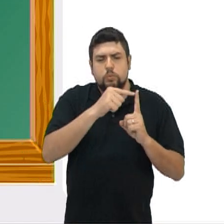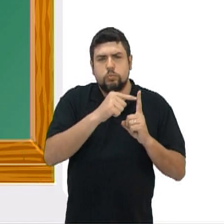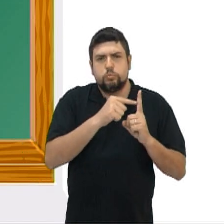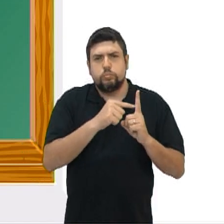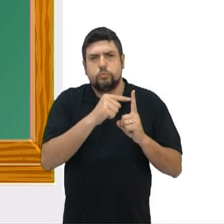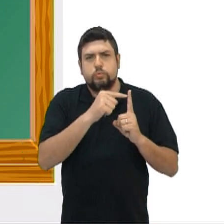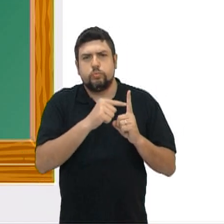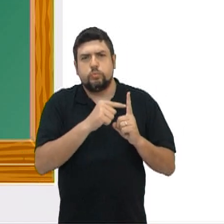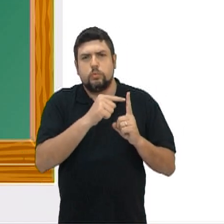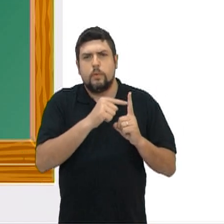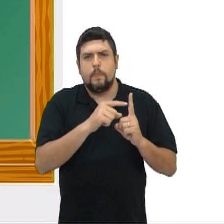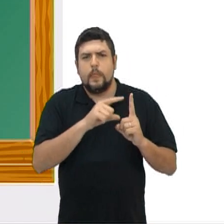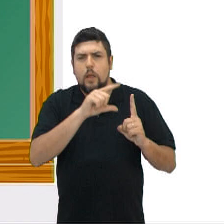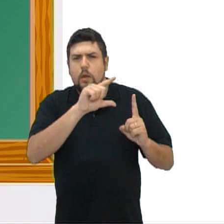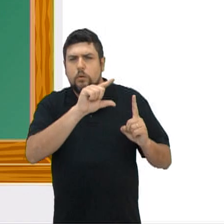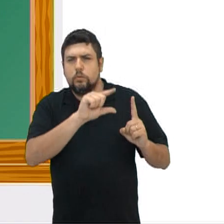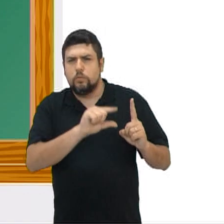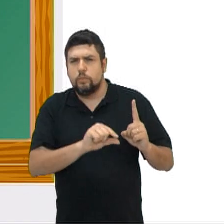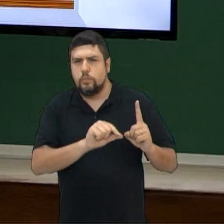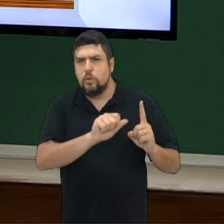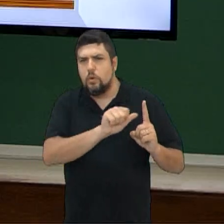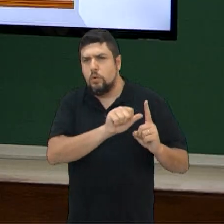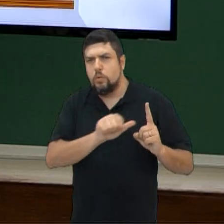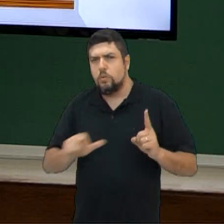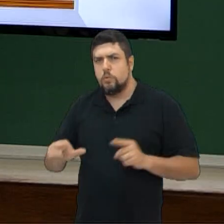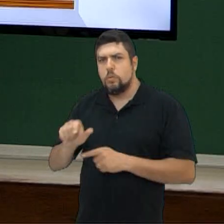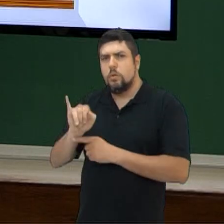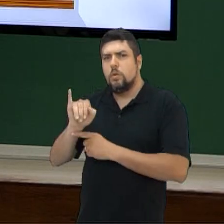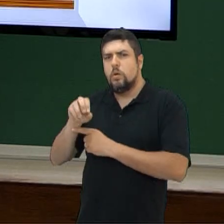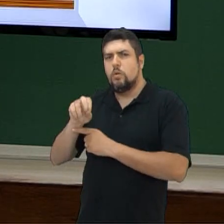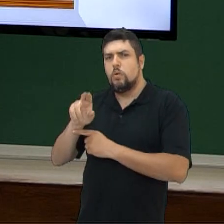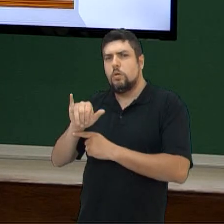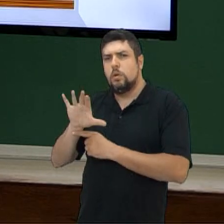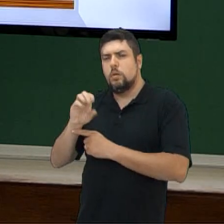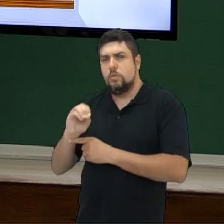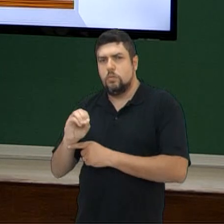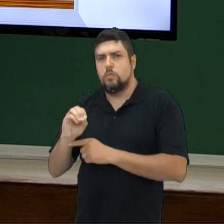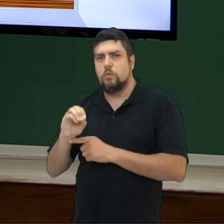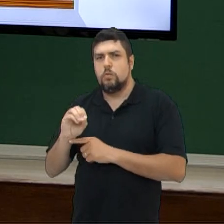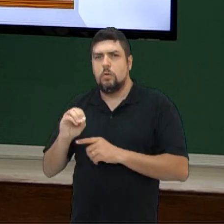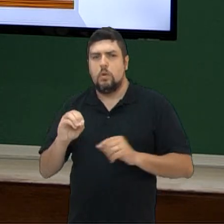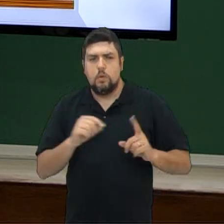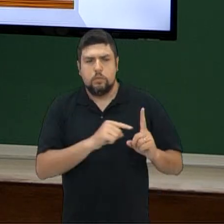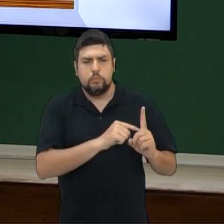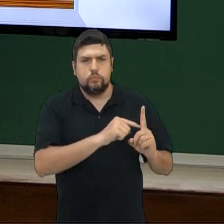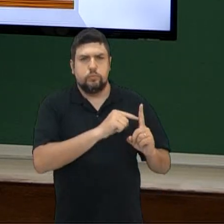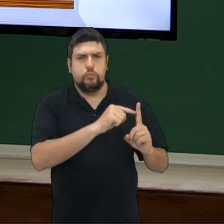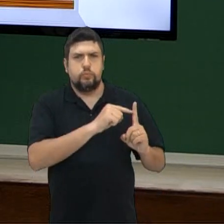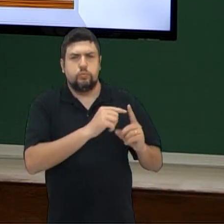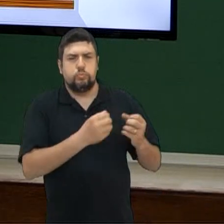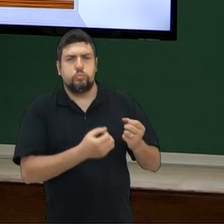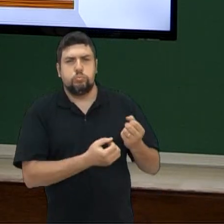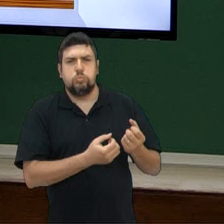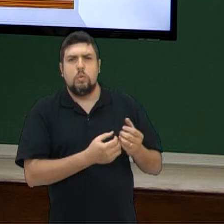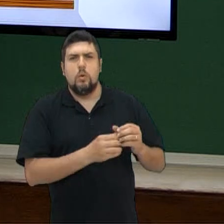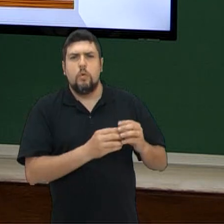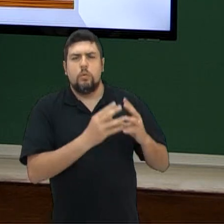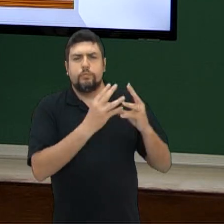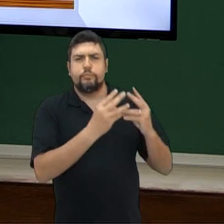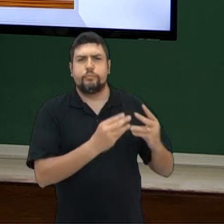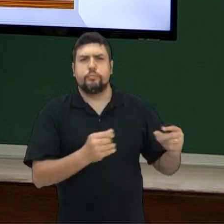que as das substâncias iônicas, dos compostos que fazem ligação iônica, certo? Lembra que